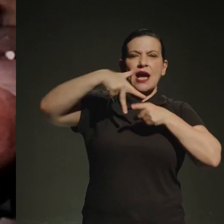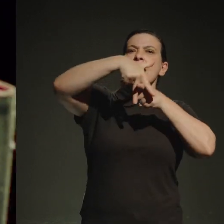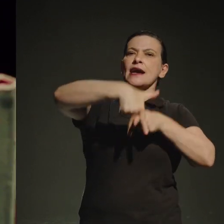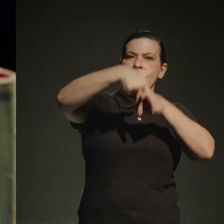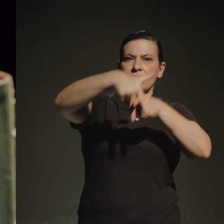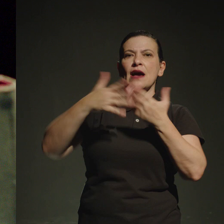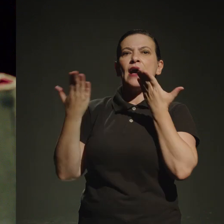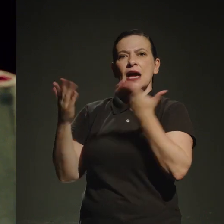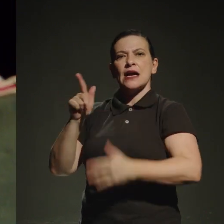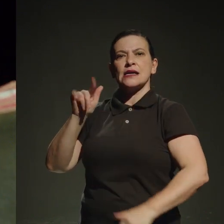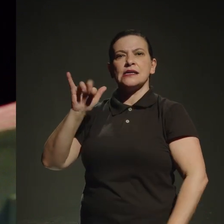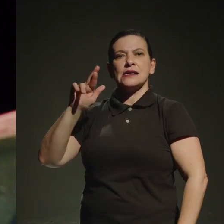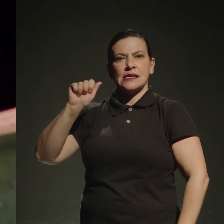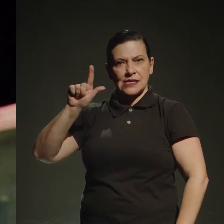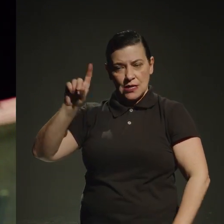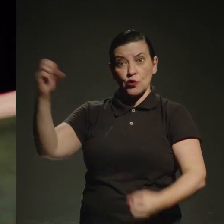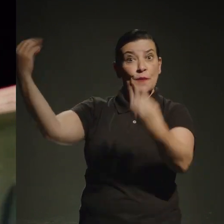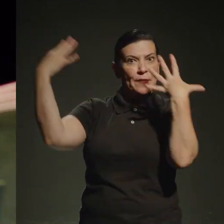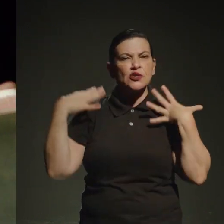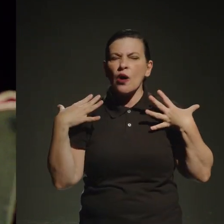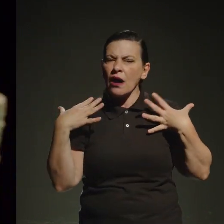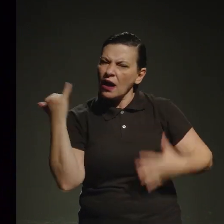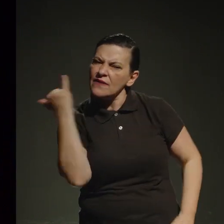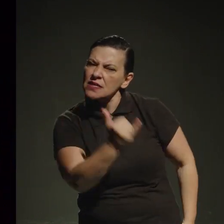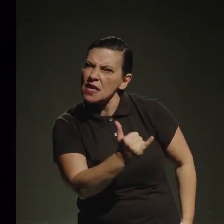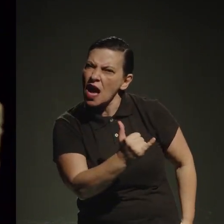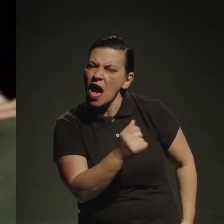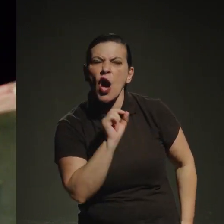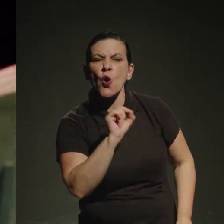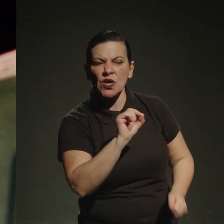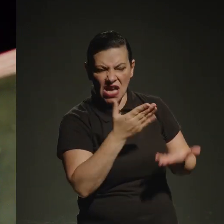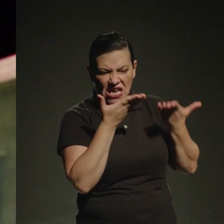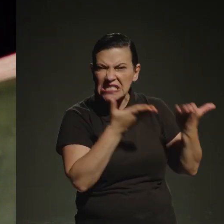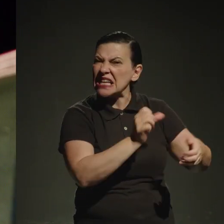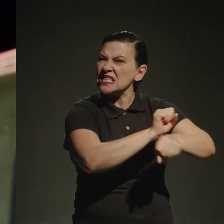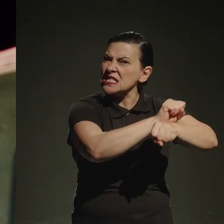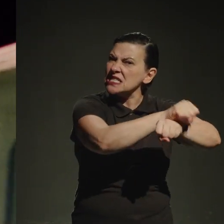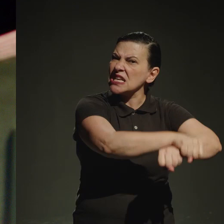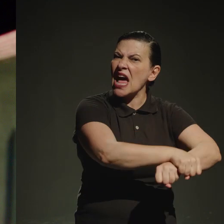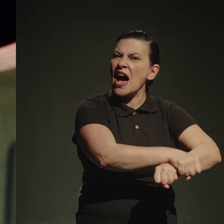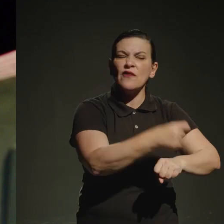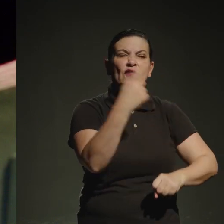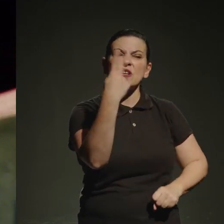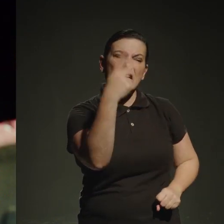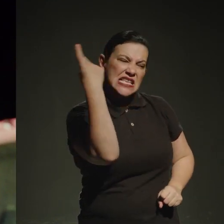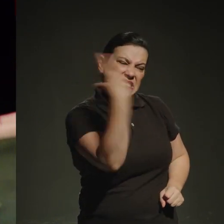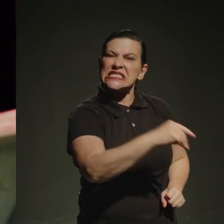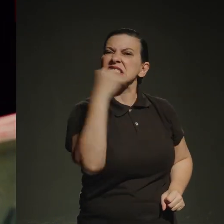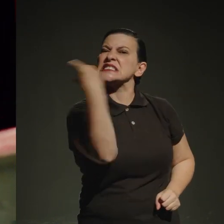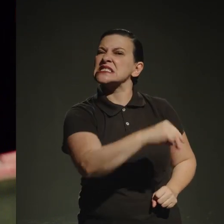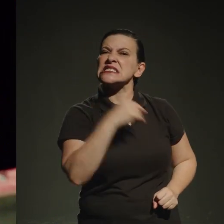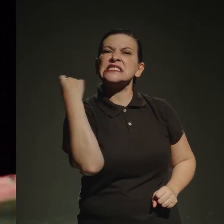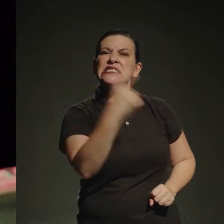pronto. Recém-sagrado cavaleiro andante com o aval de Dom Giraldo de Villacañas. Escuta, que mal vos